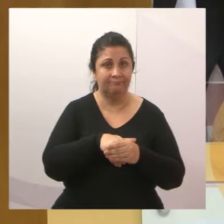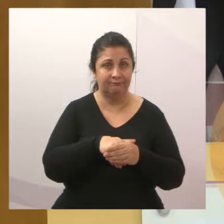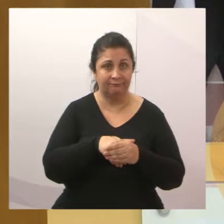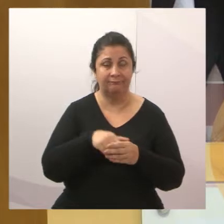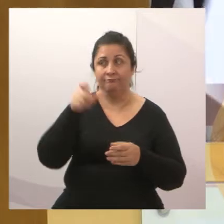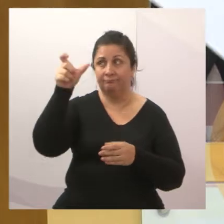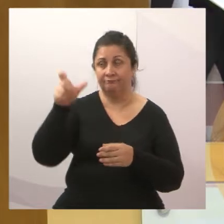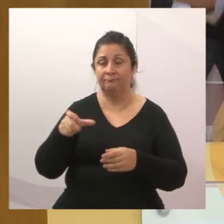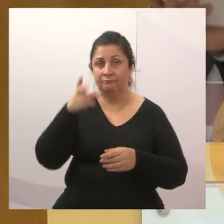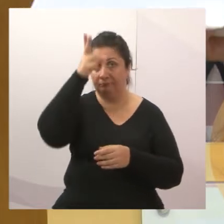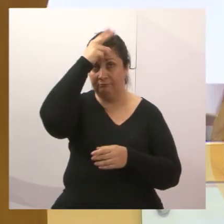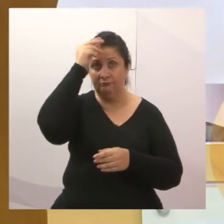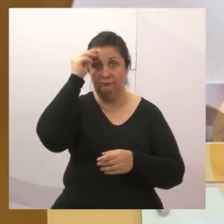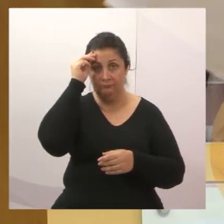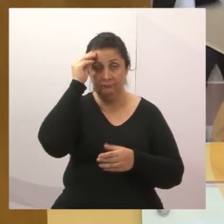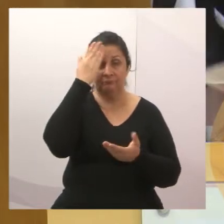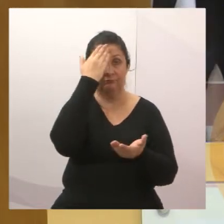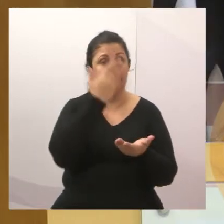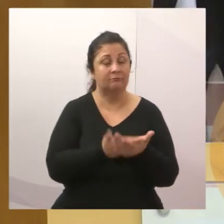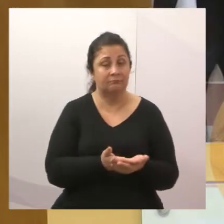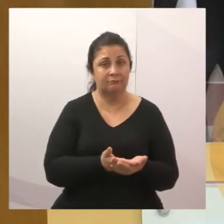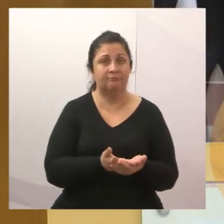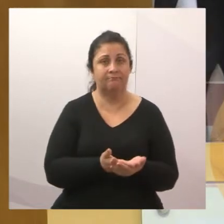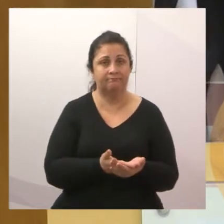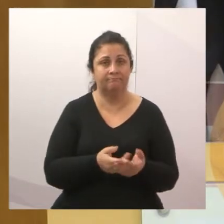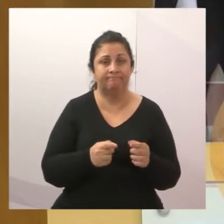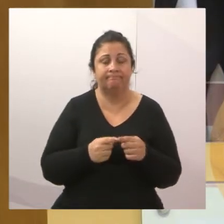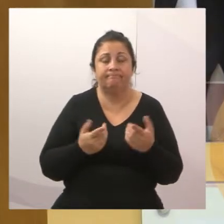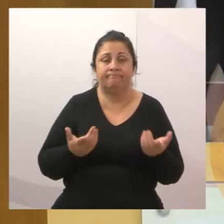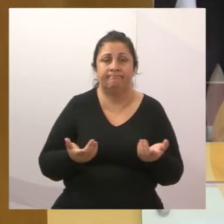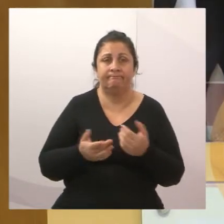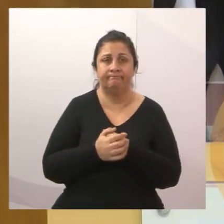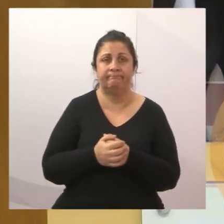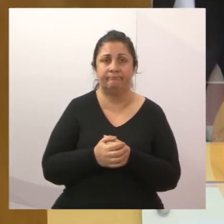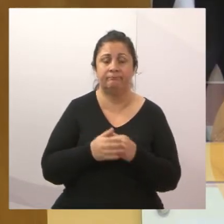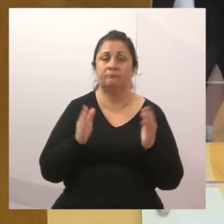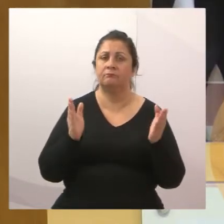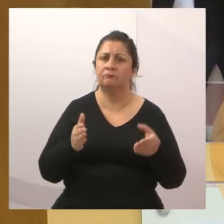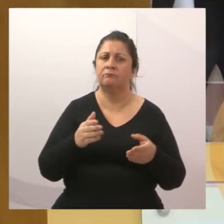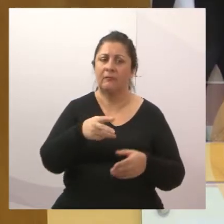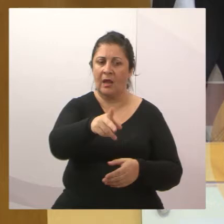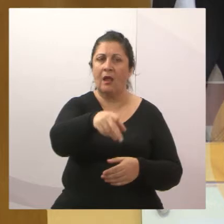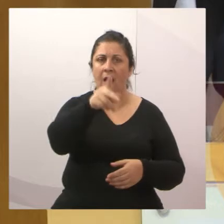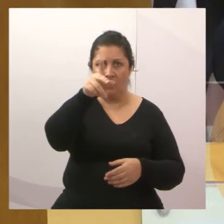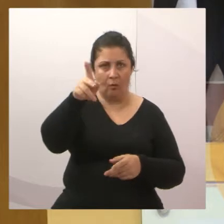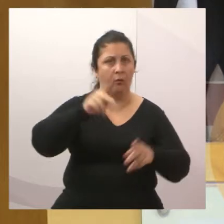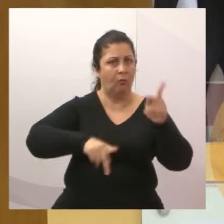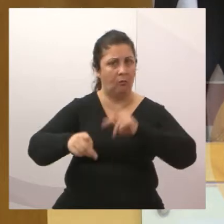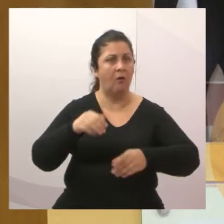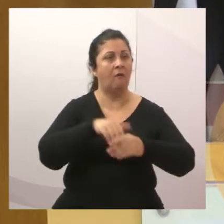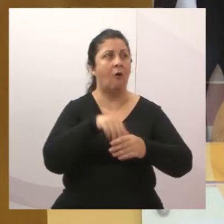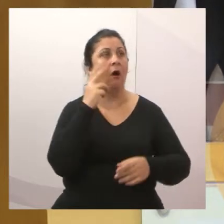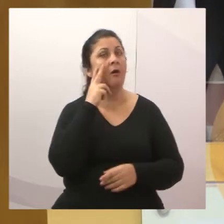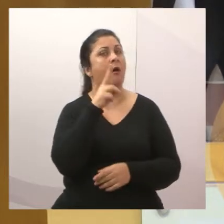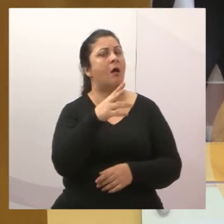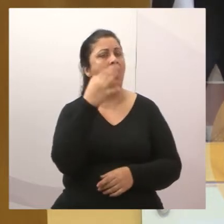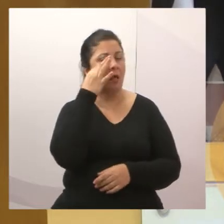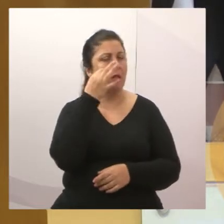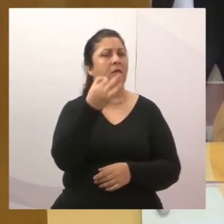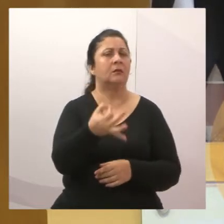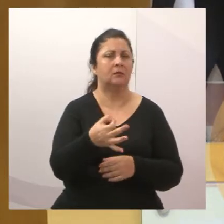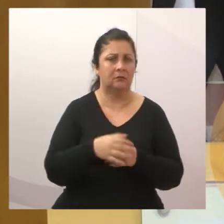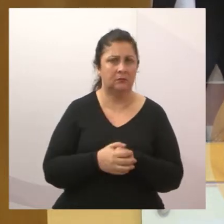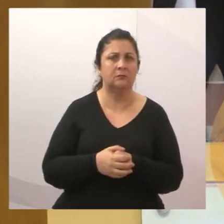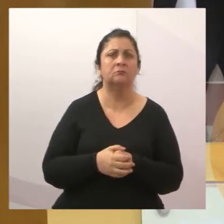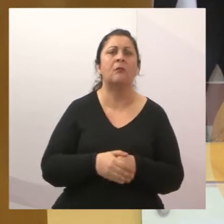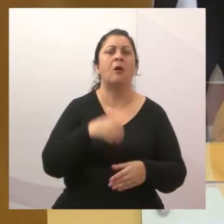atual prefeito com a esperança de realizar, porque hoje o eleitor ele está bastante antenado, ele